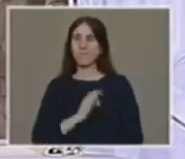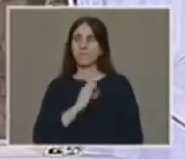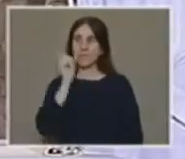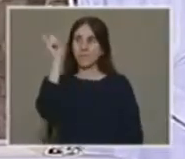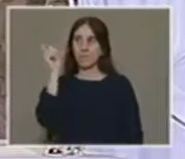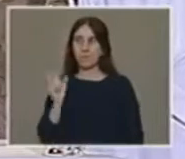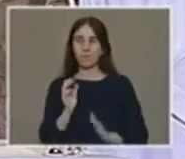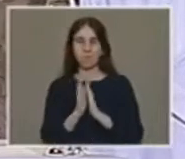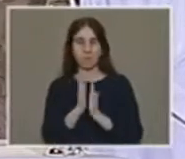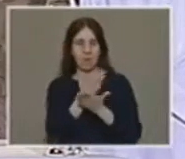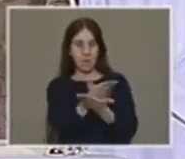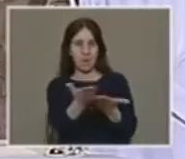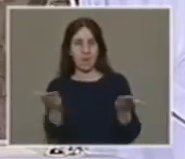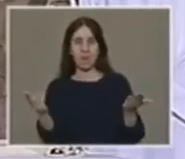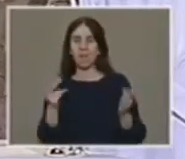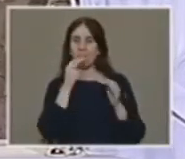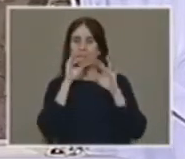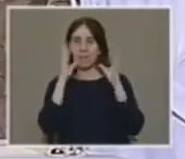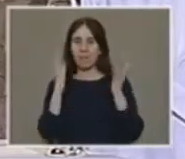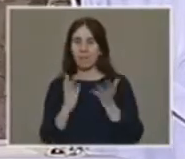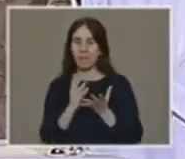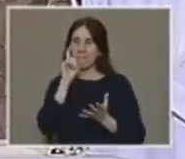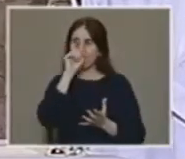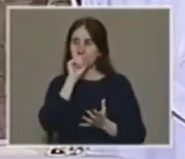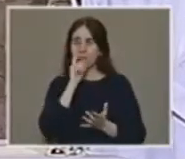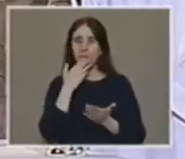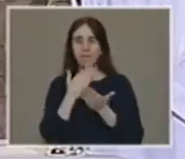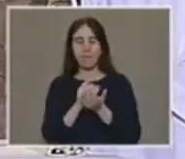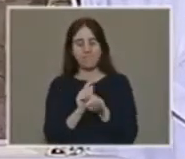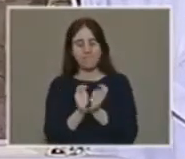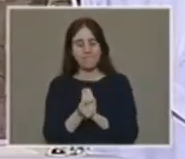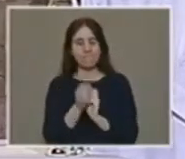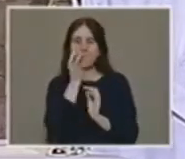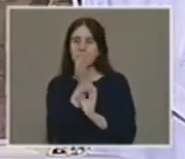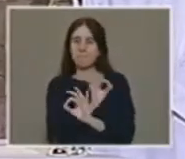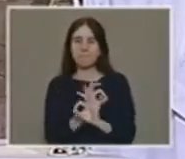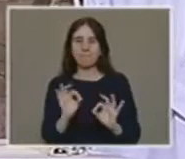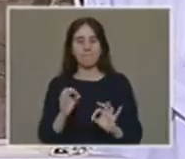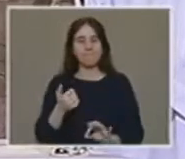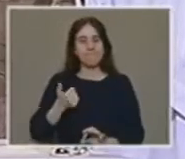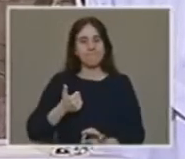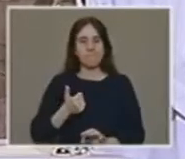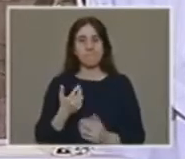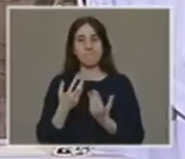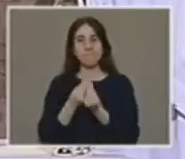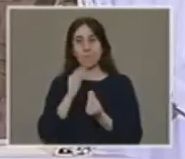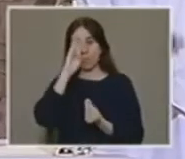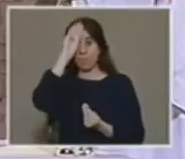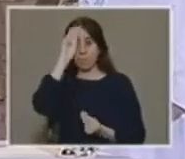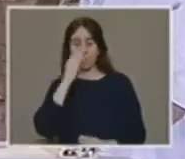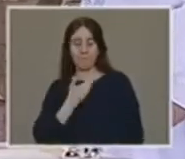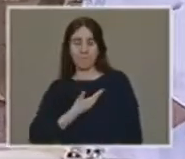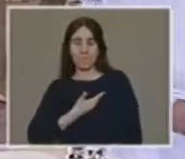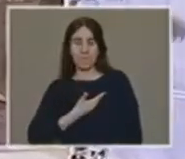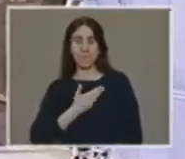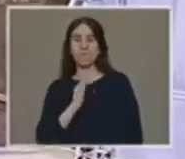da vossa Igreja dispersa por toda a terra, tornai-a perfeita na caridade, em comunhão com o Papa Francisco,